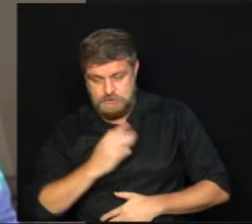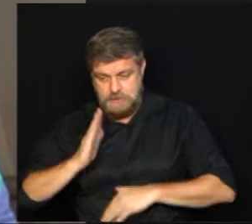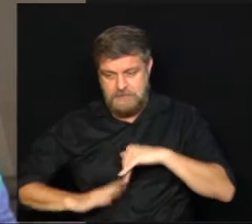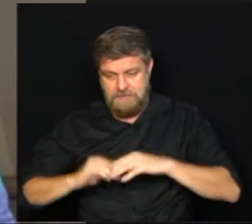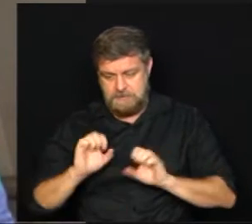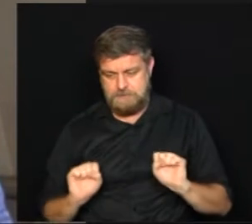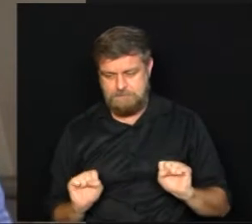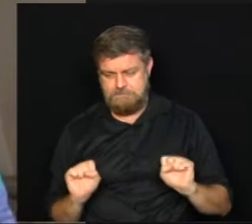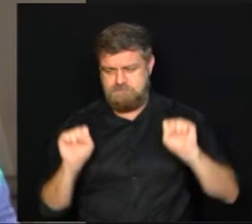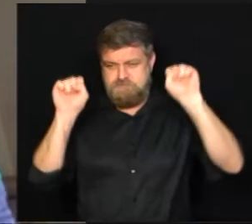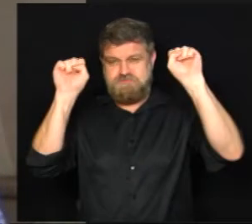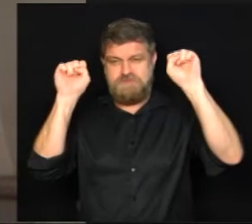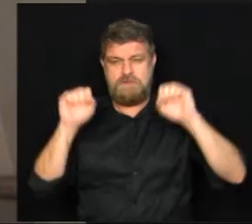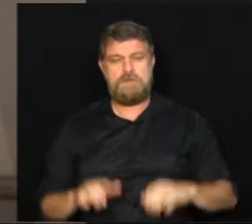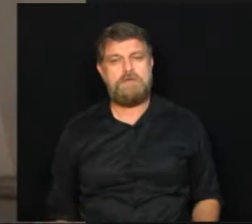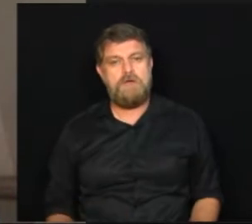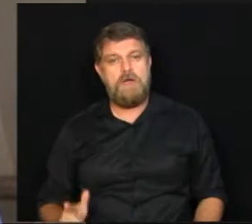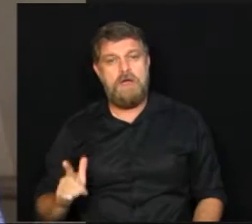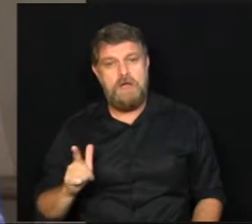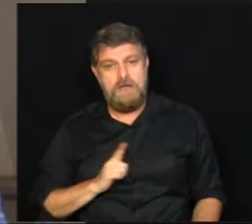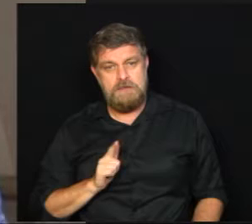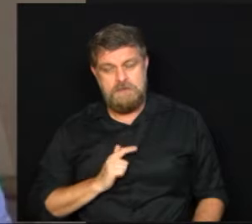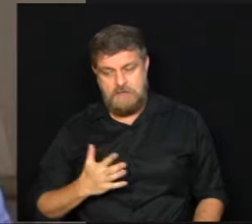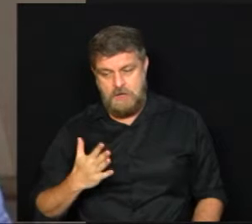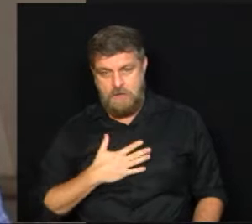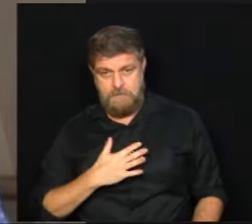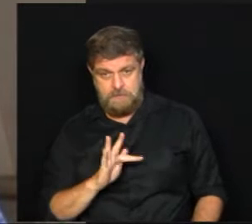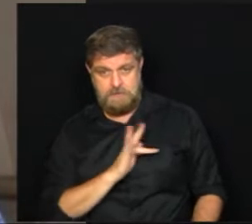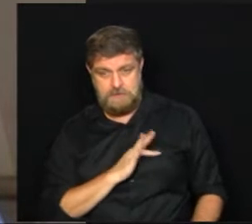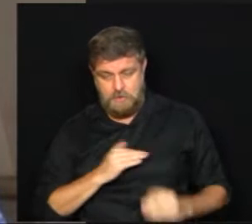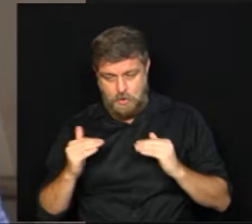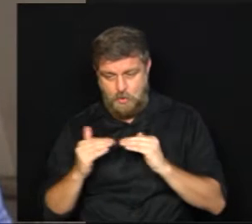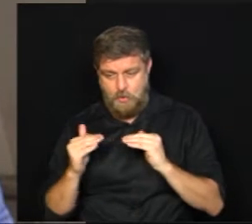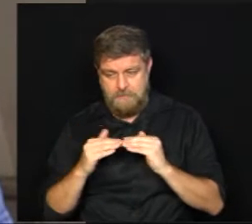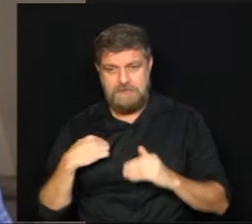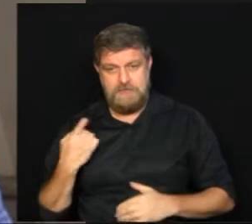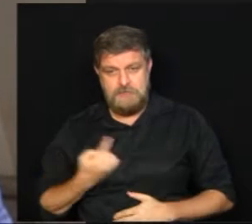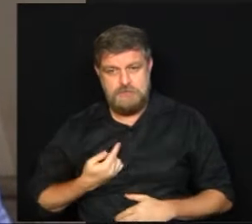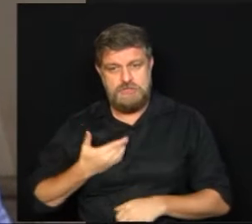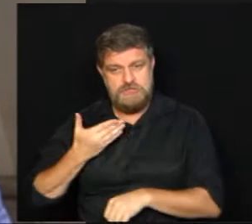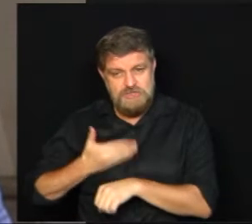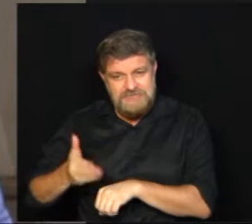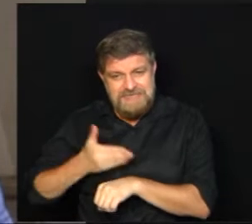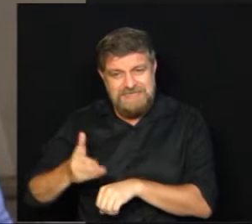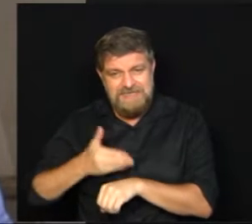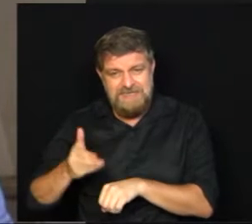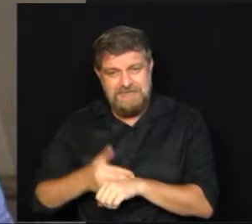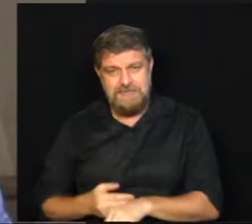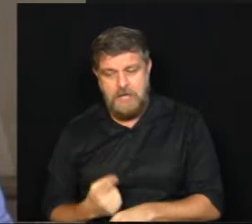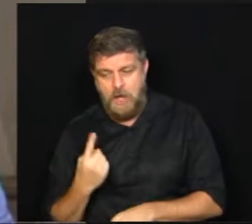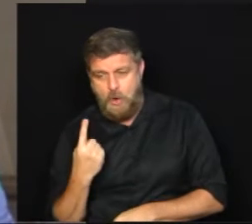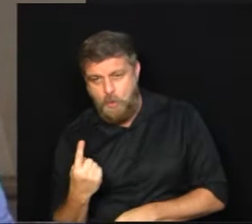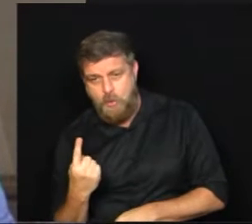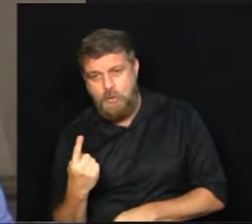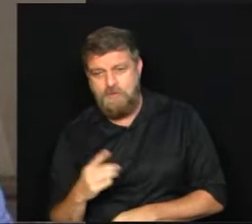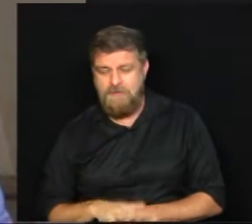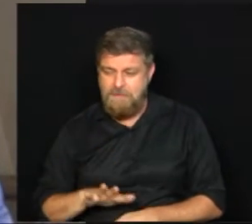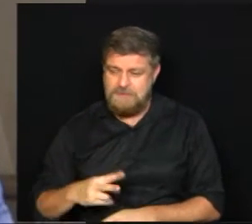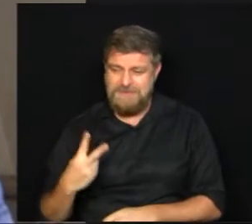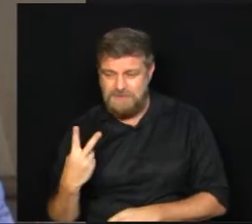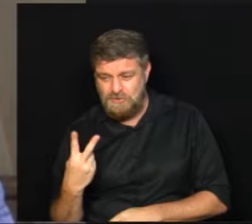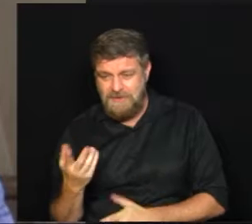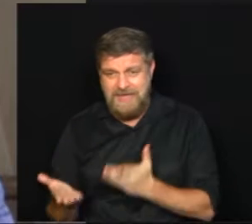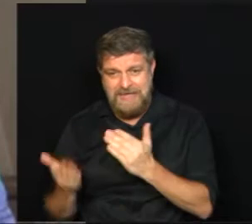atletas, o ideal também que o meu treinador concorda é da gente treinar com 2 quilos acima da